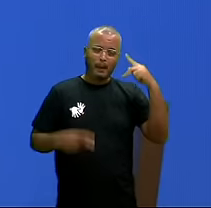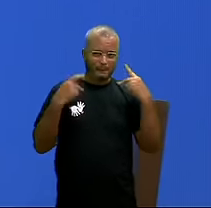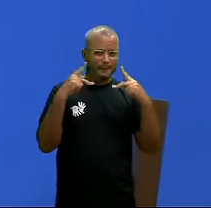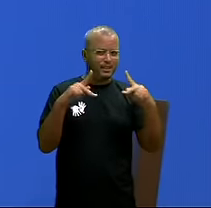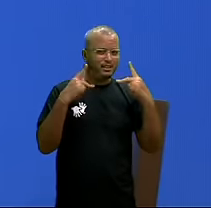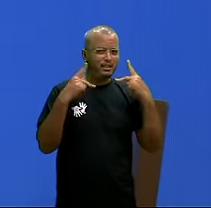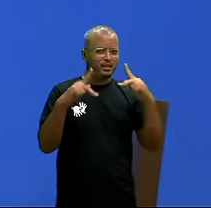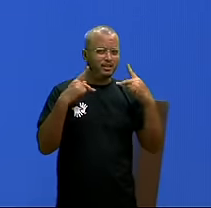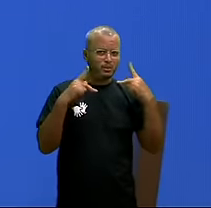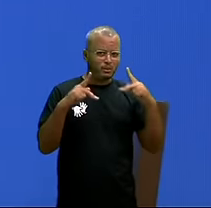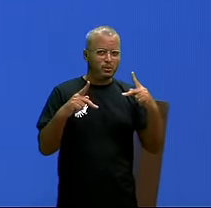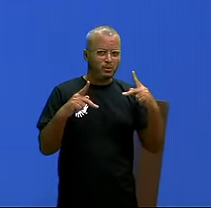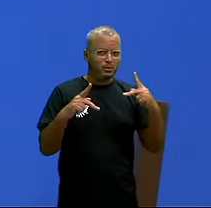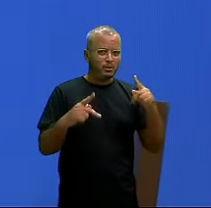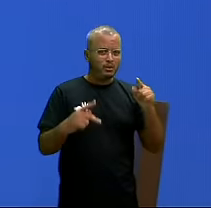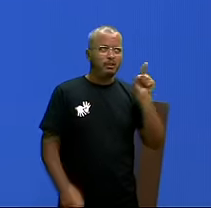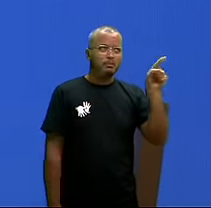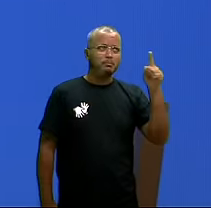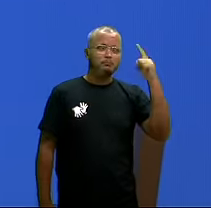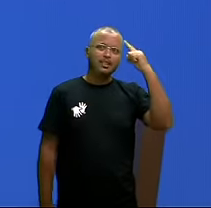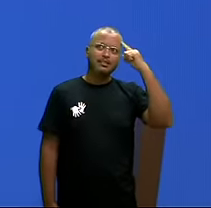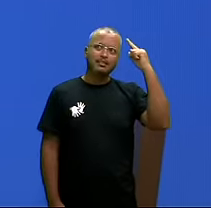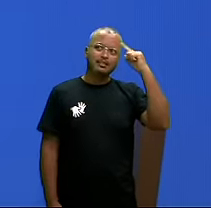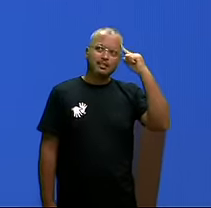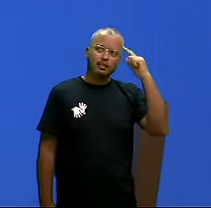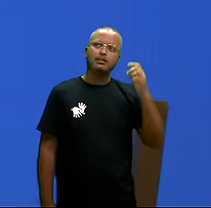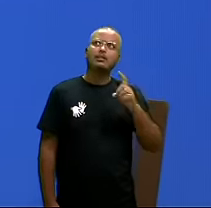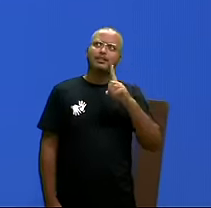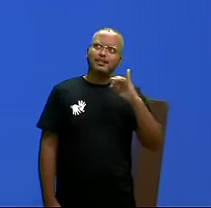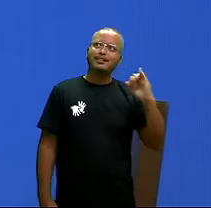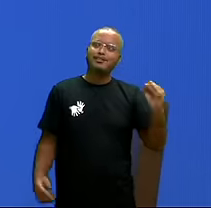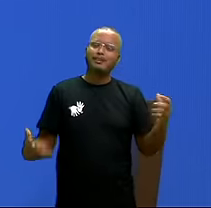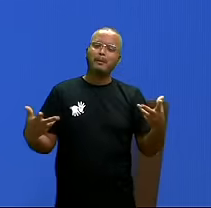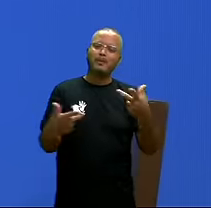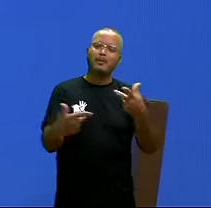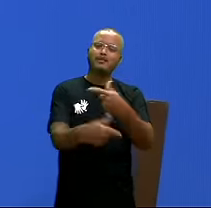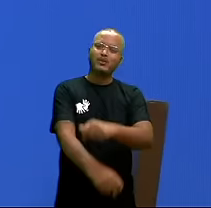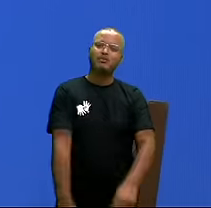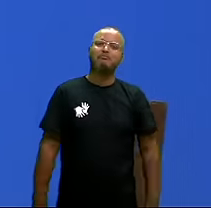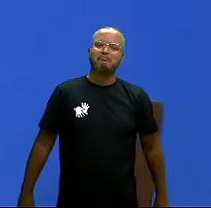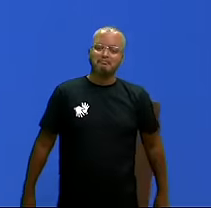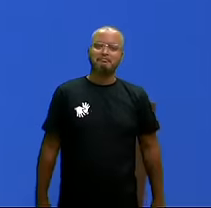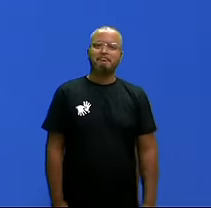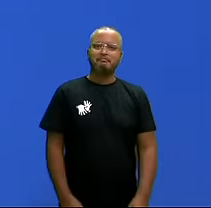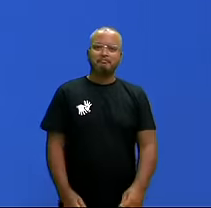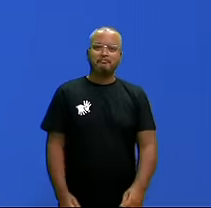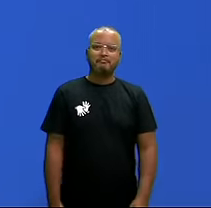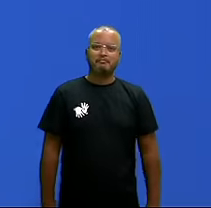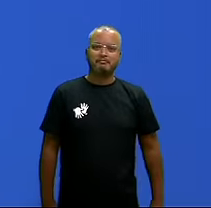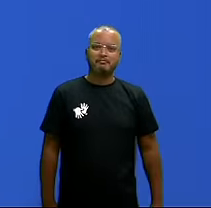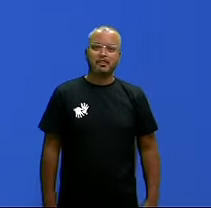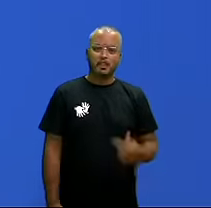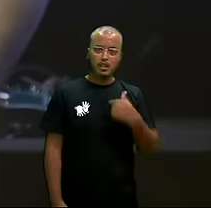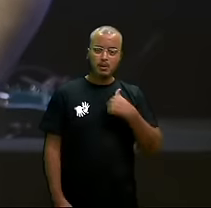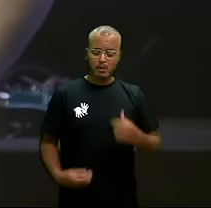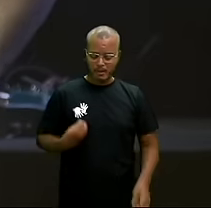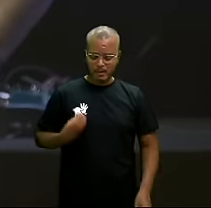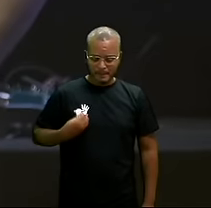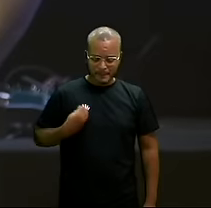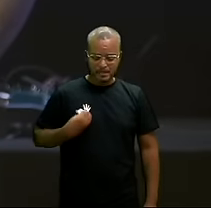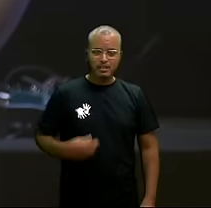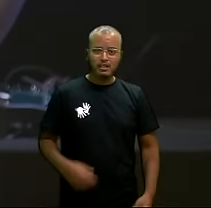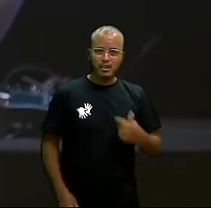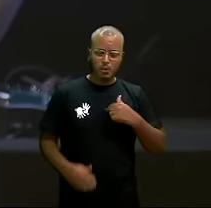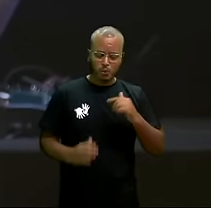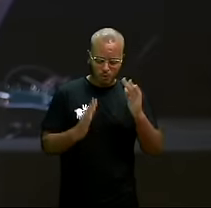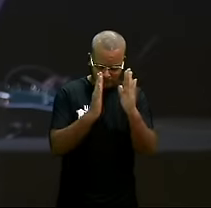acho que dificilmente ela vai pregar de novo daquele jeito. Ela não tem noção do que Deus fez com ela, não. Eu estava aqui, vocês me viram cair chorando, porque eu